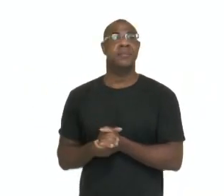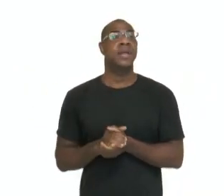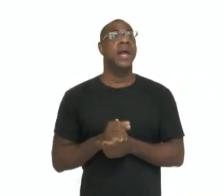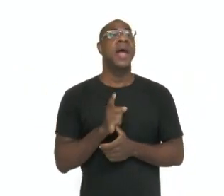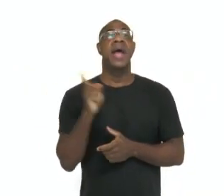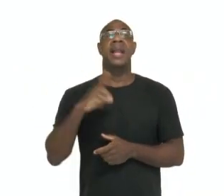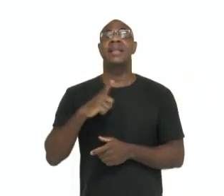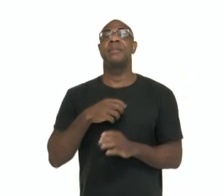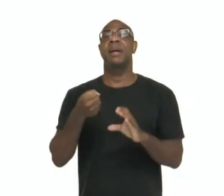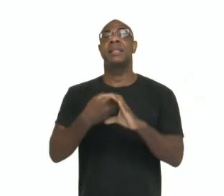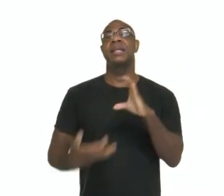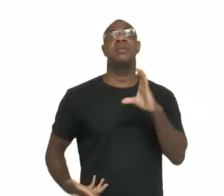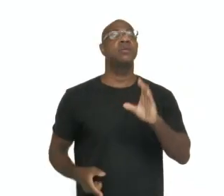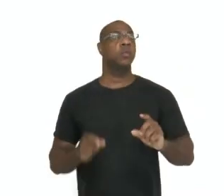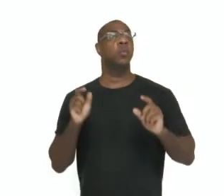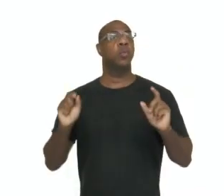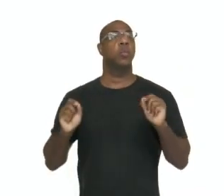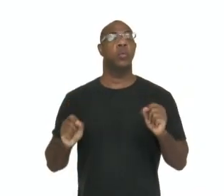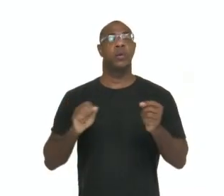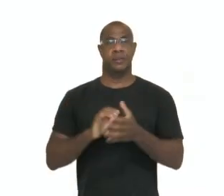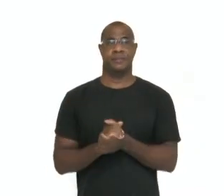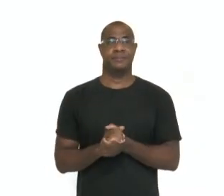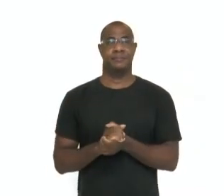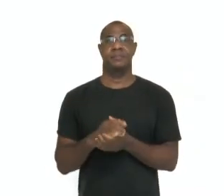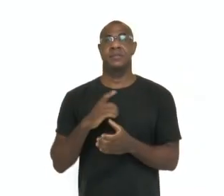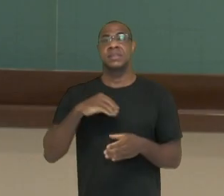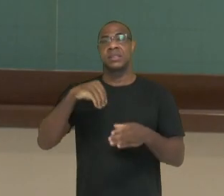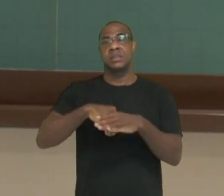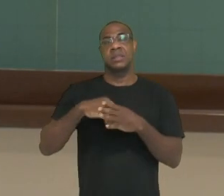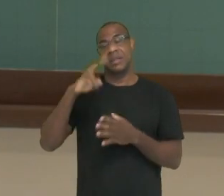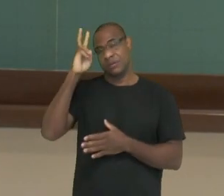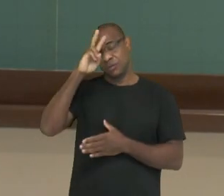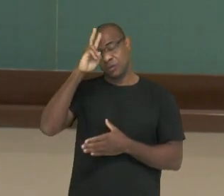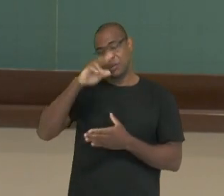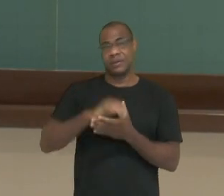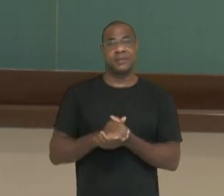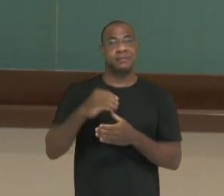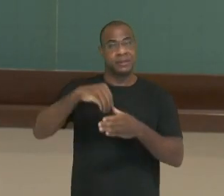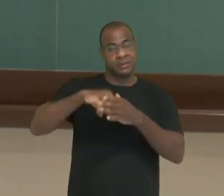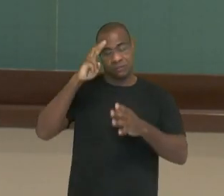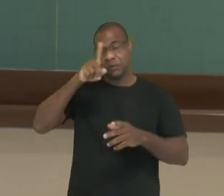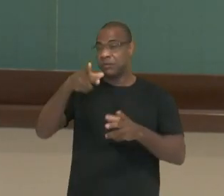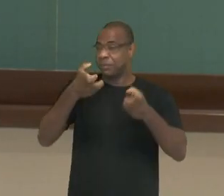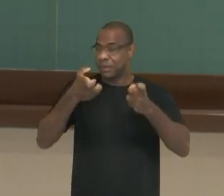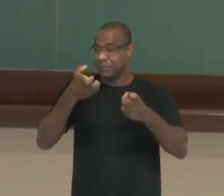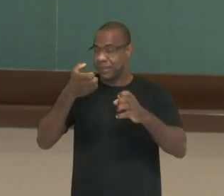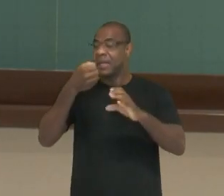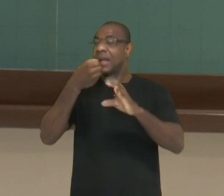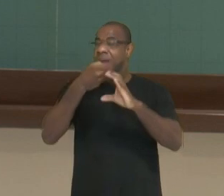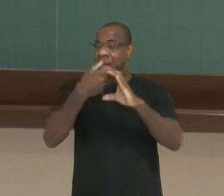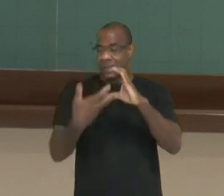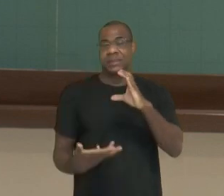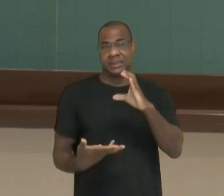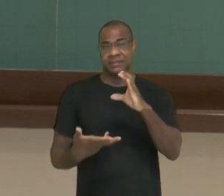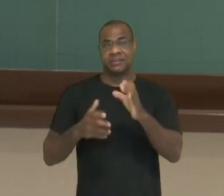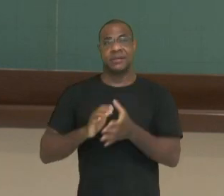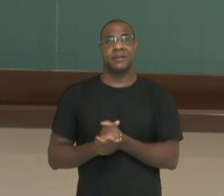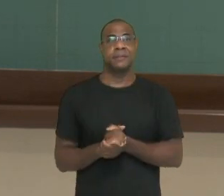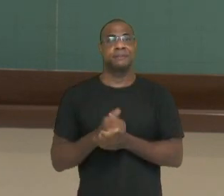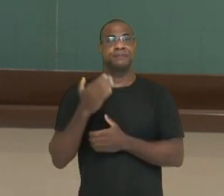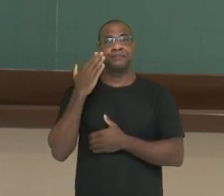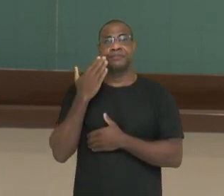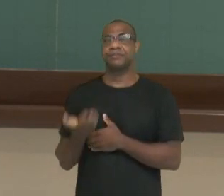uma característica no seu enredo. Vocês vão perceber essa característica bem marcante aqui,